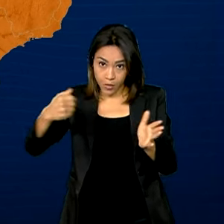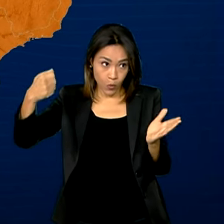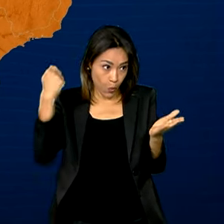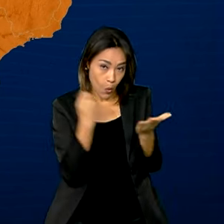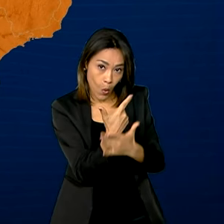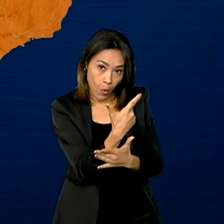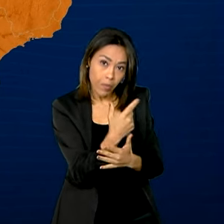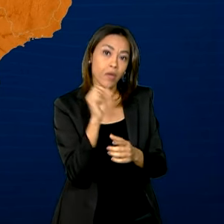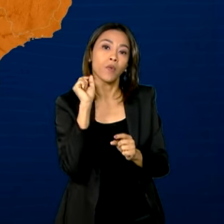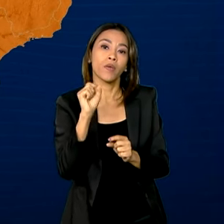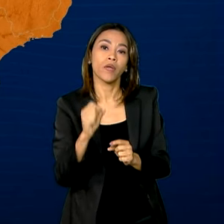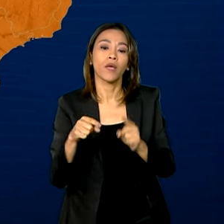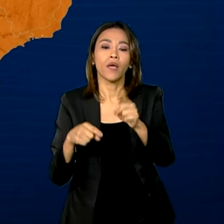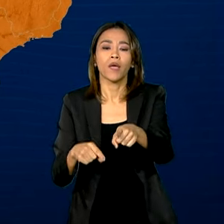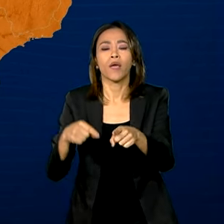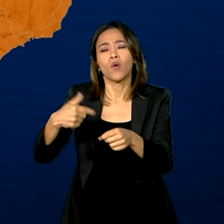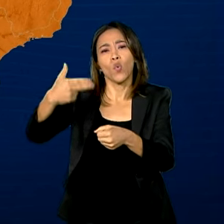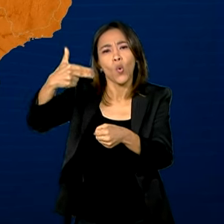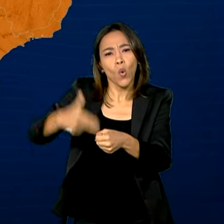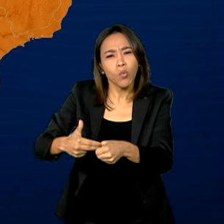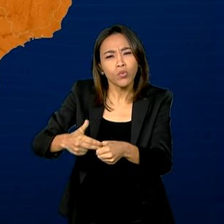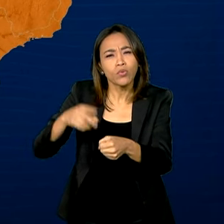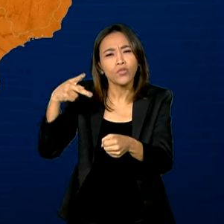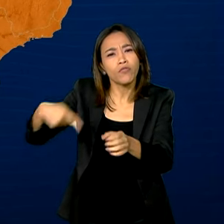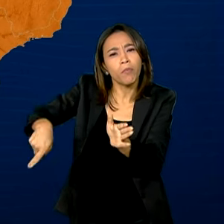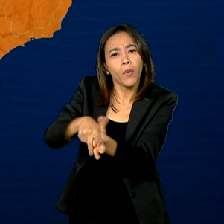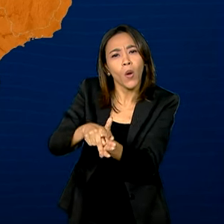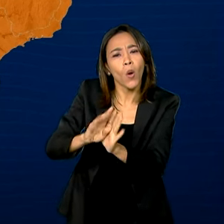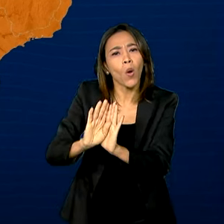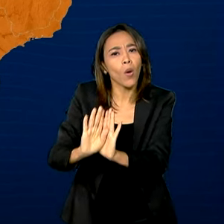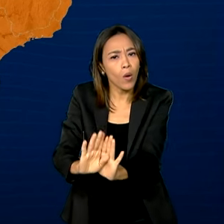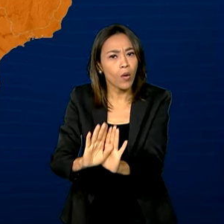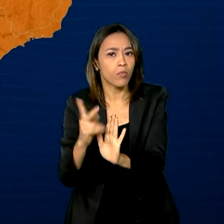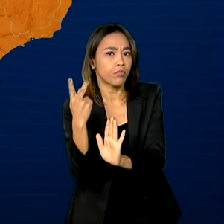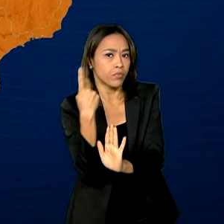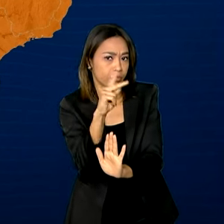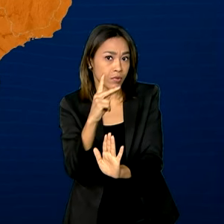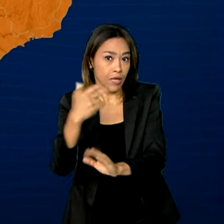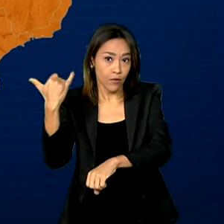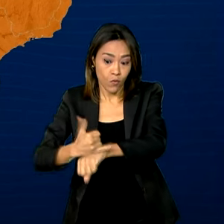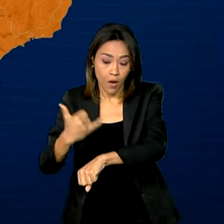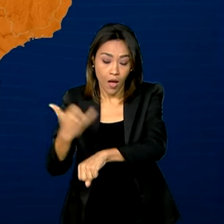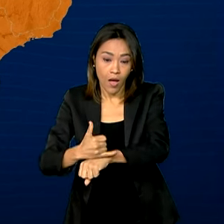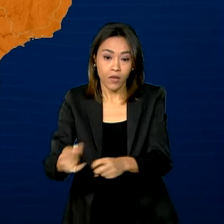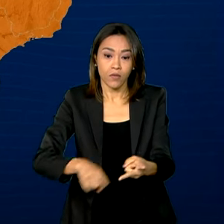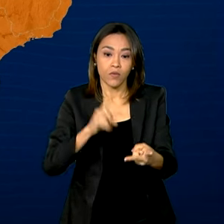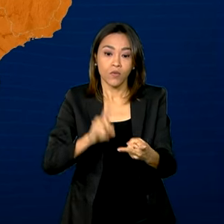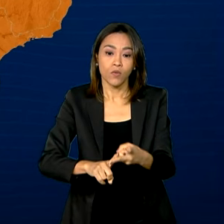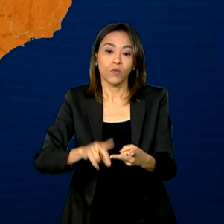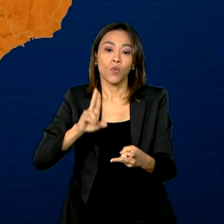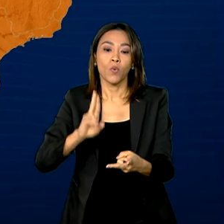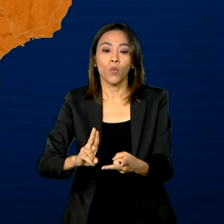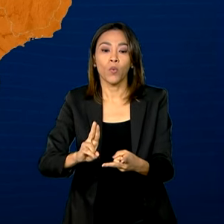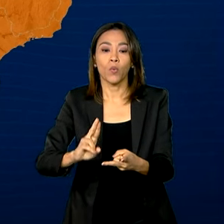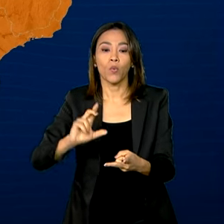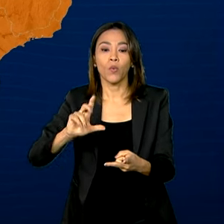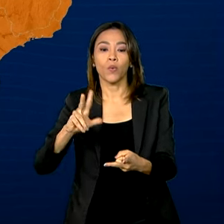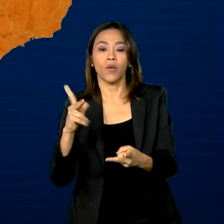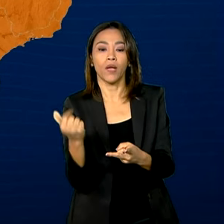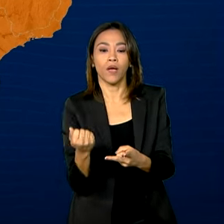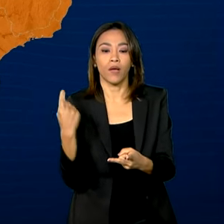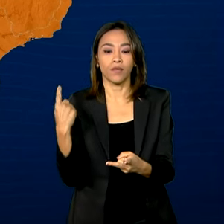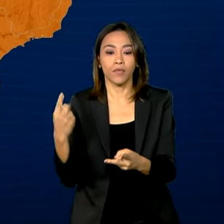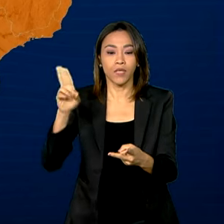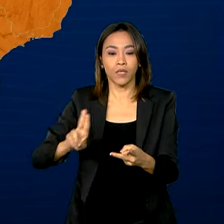incluem coque, um combustível sólido usado no processo de fabricação do aço, ulha, que é uma matéria-prima para diversos